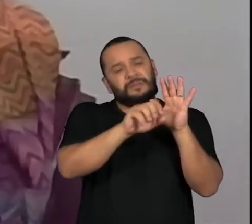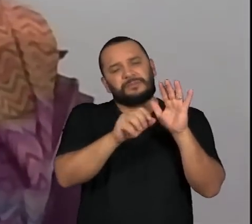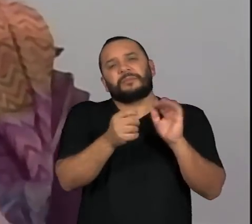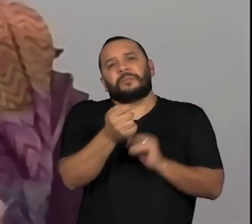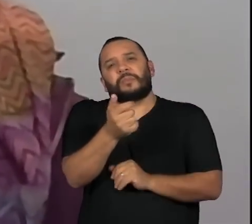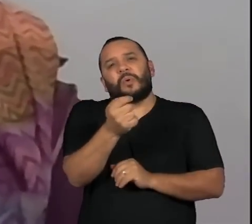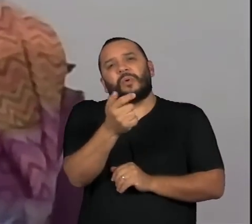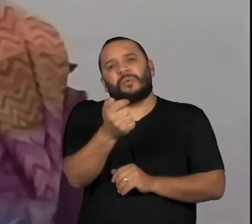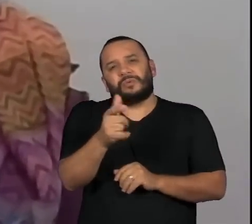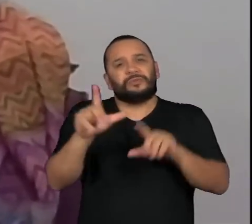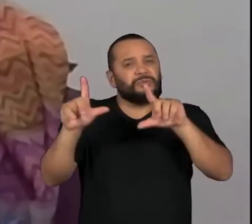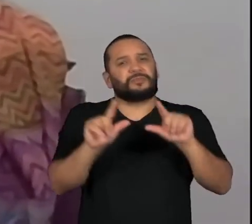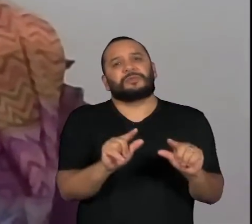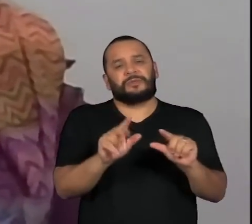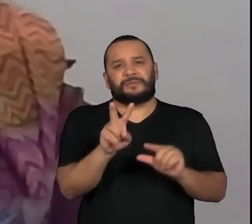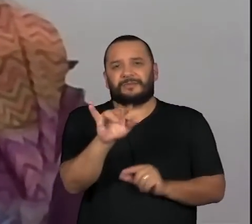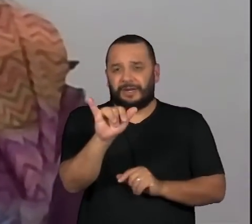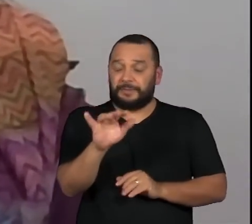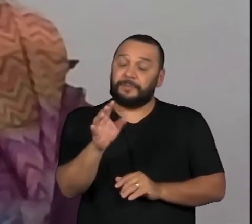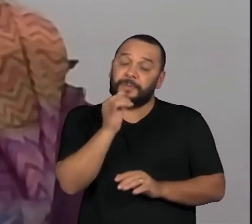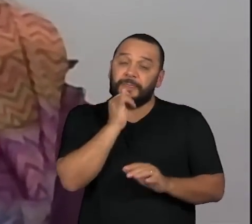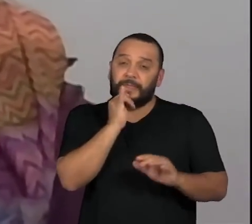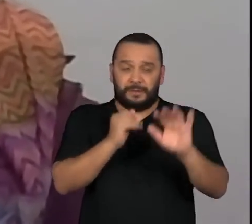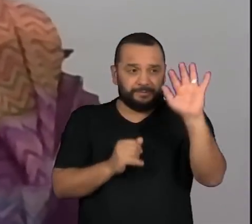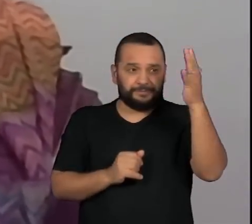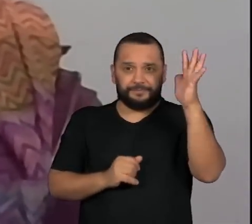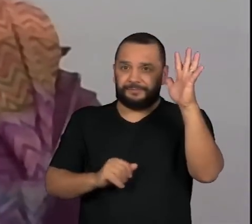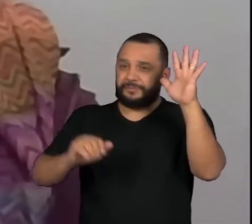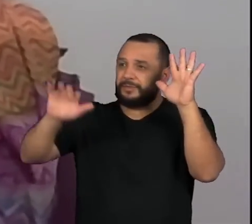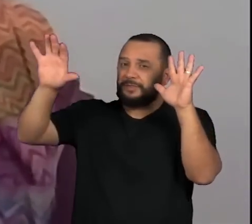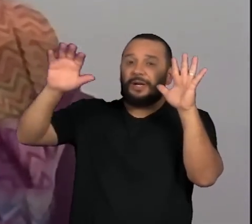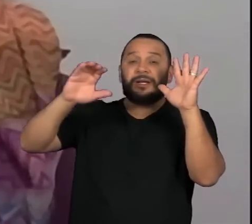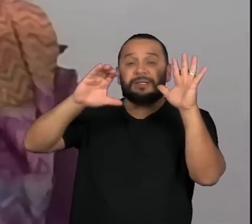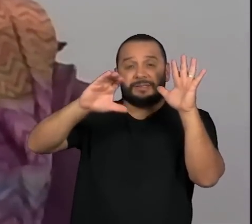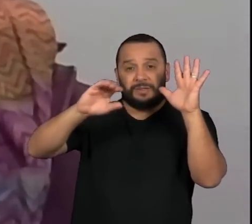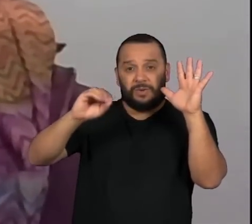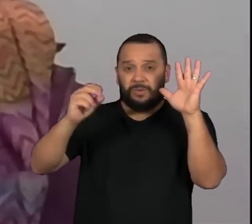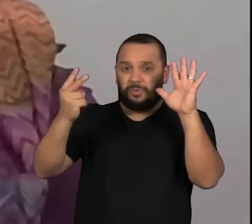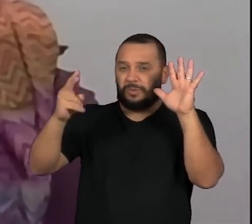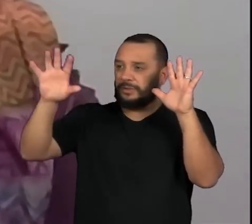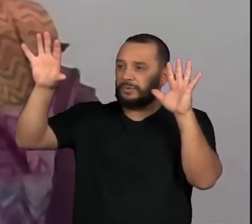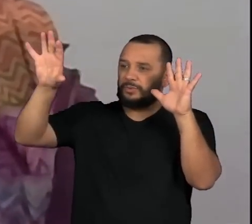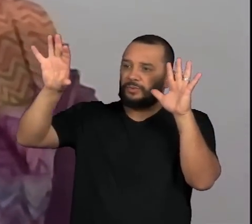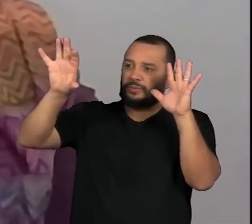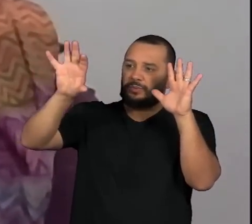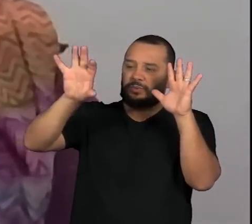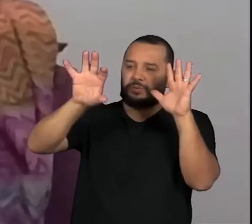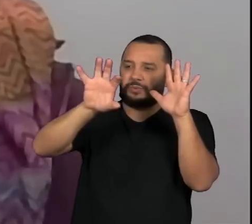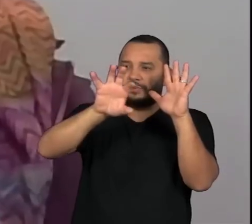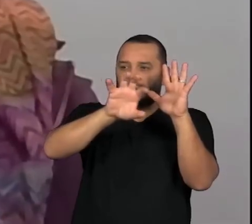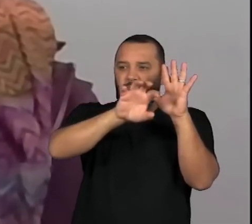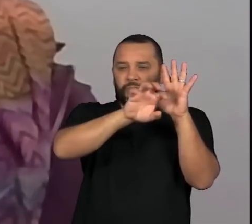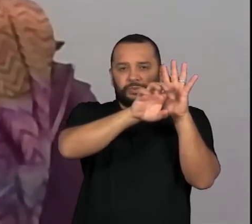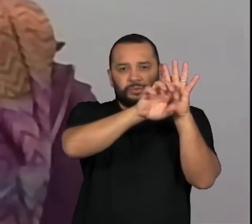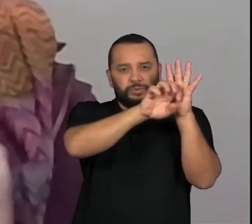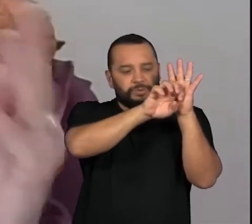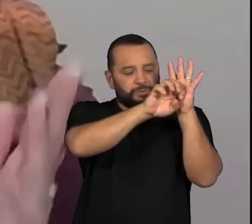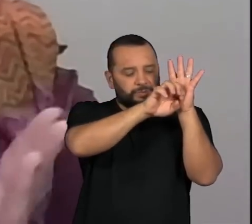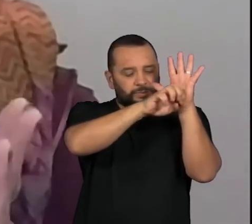para a raiz para lidar com condições mais secas, por exemplo. A questão é que, em